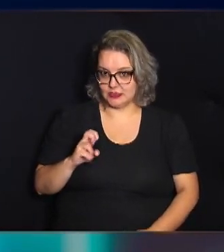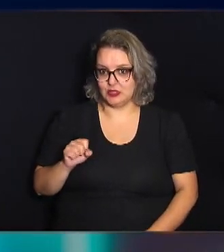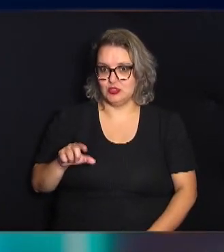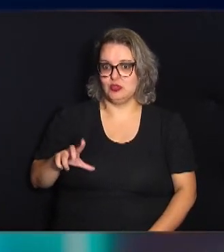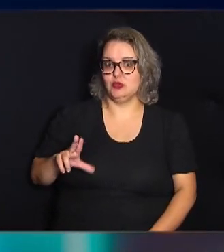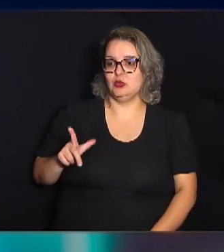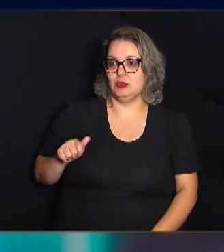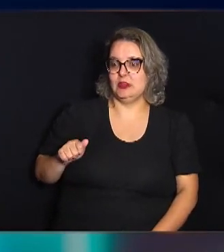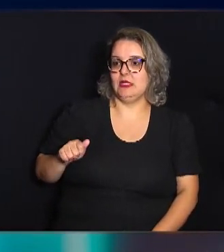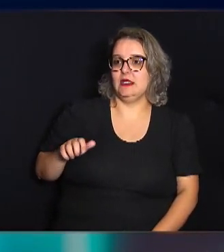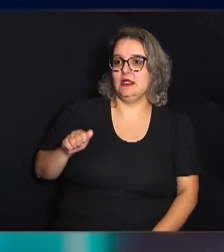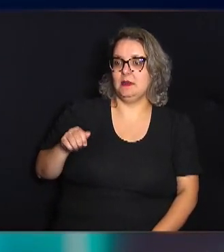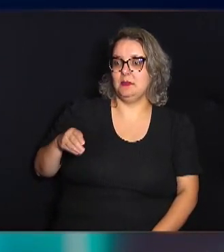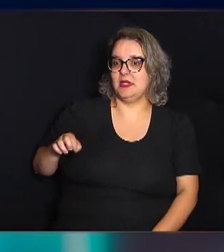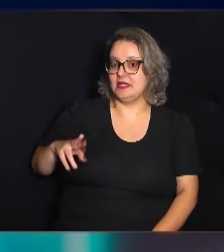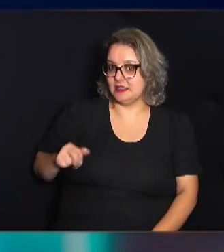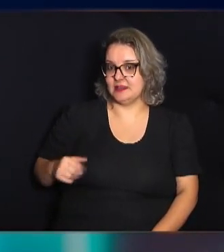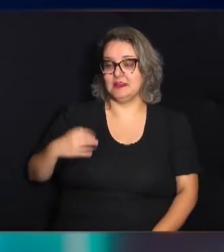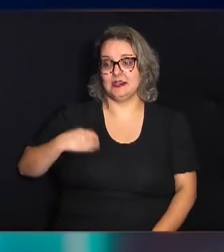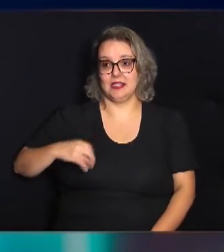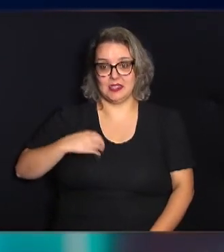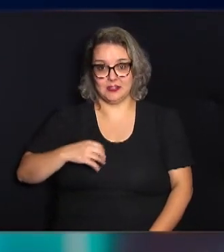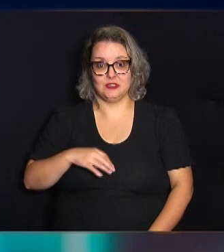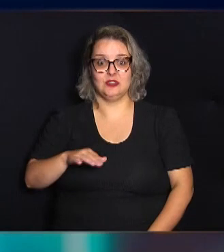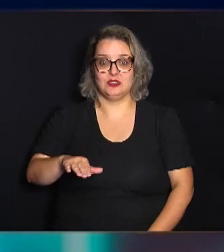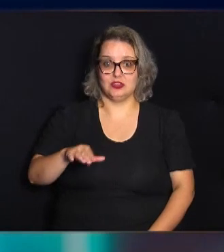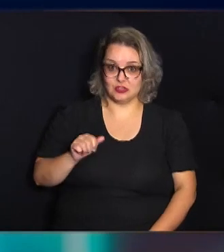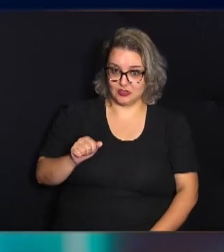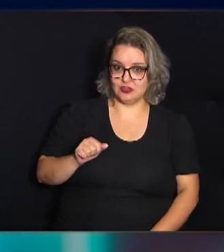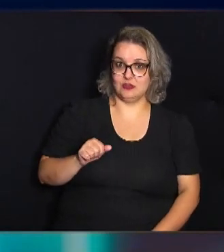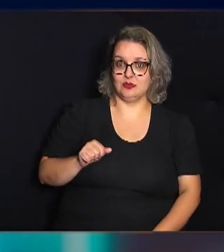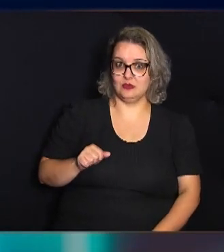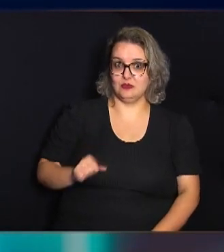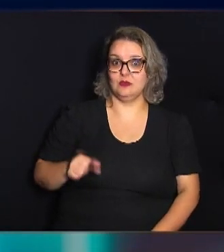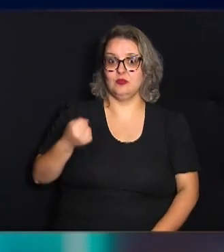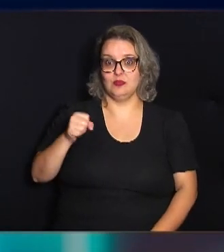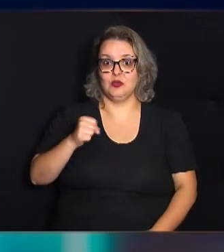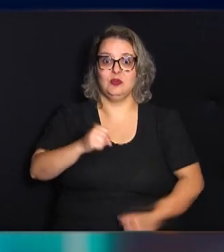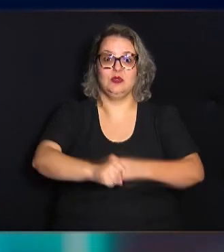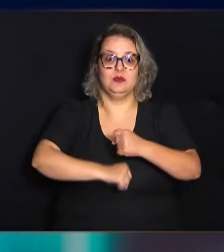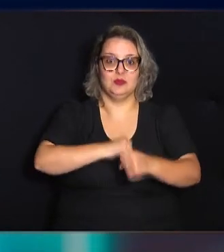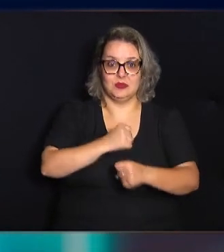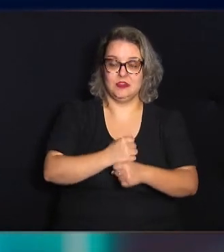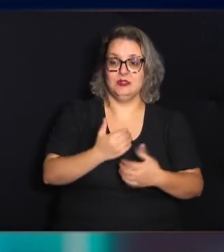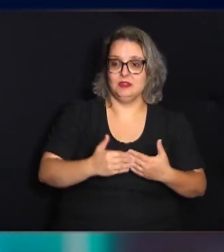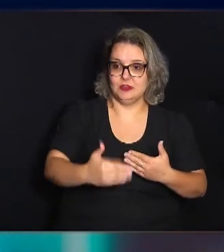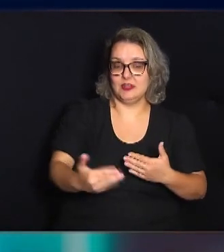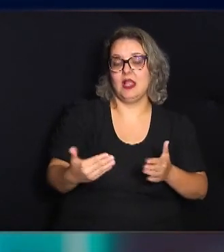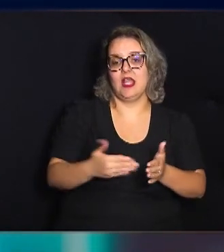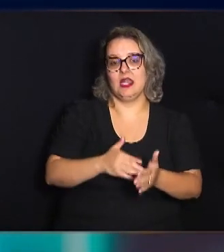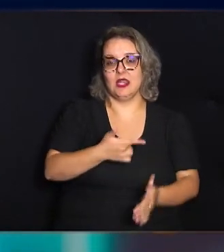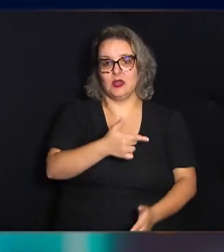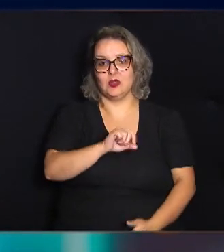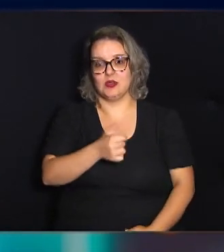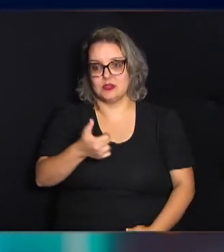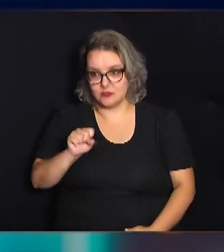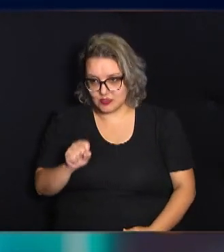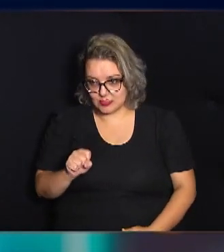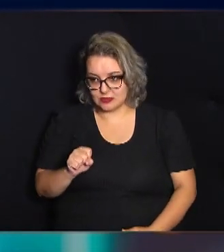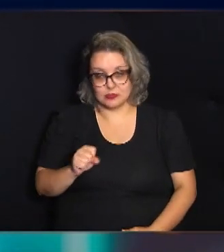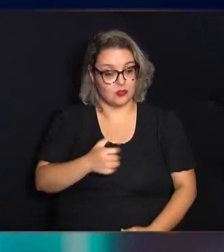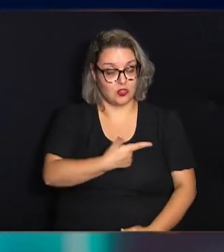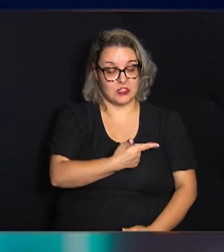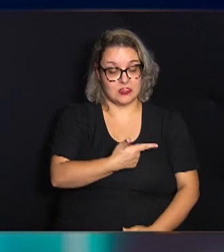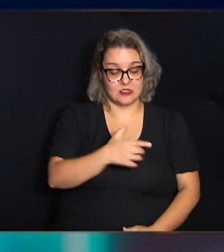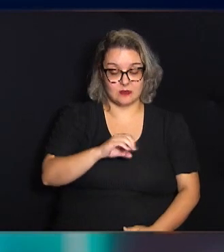em Buenos Aires, Argentina, sendo convocado por 8 anos consecutivos até 2010 e depois de 2002